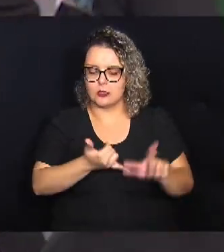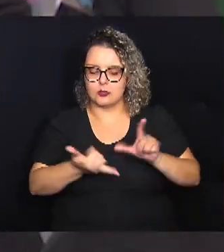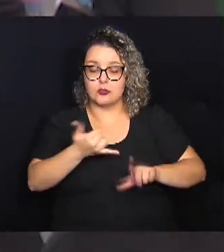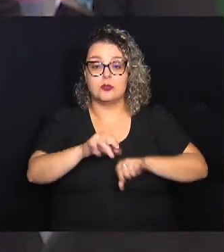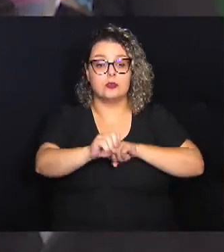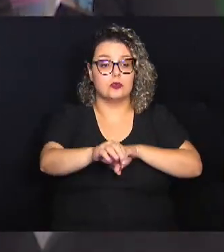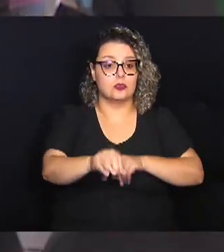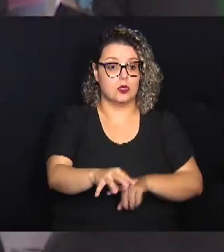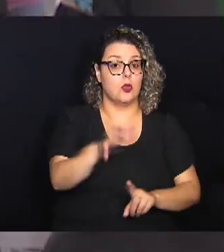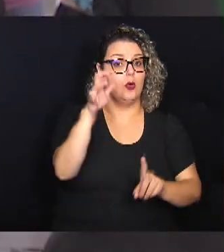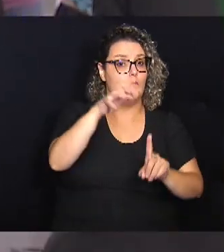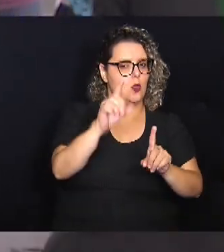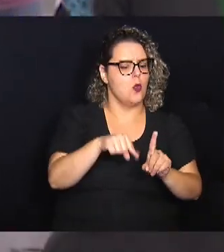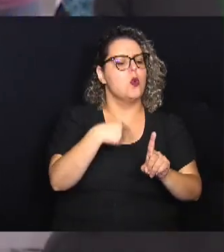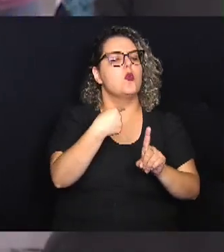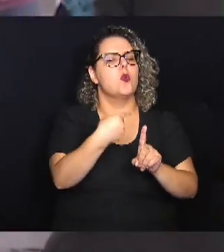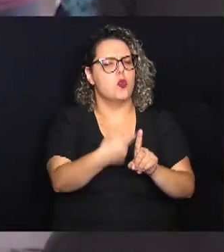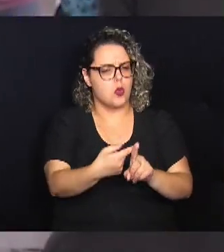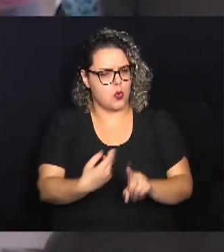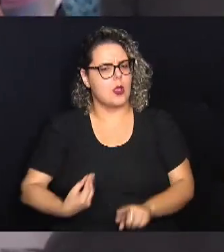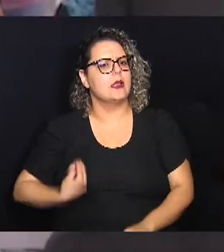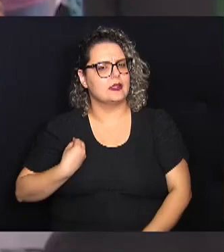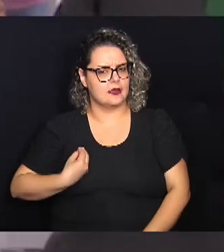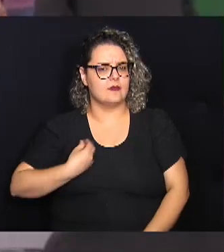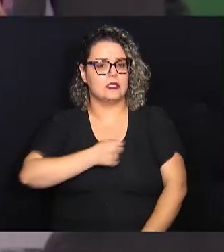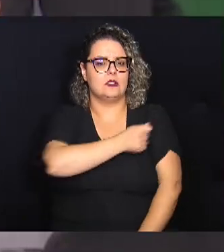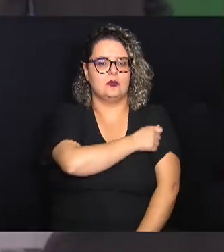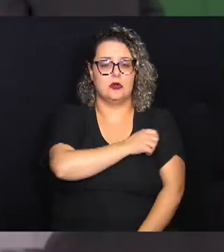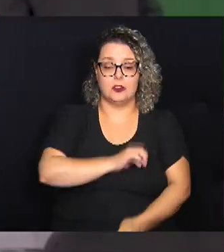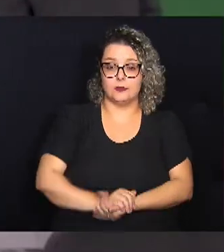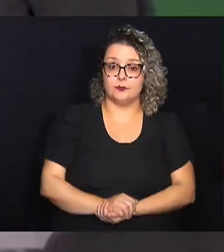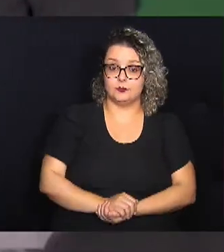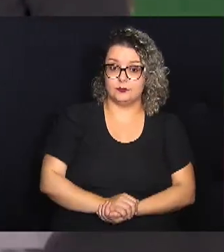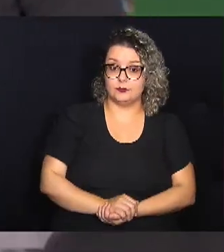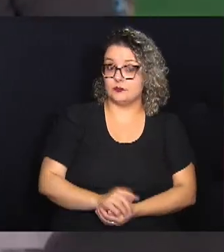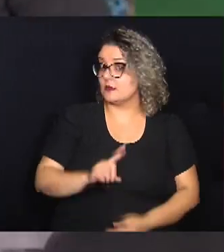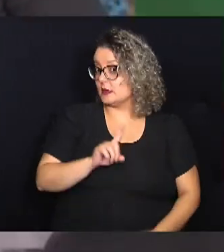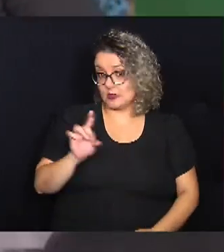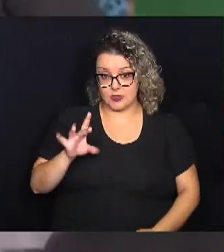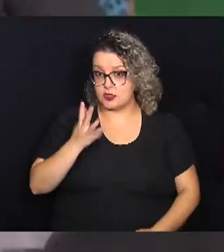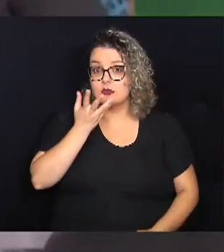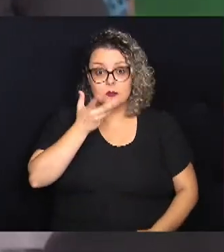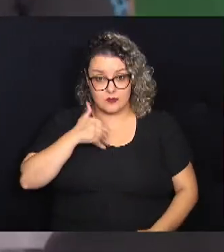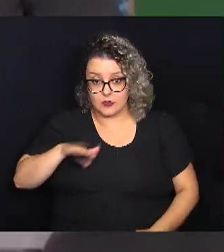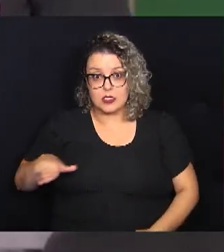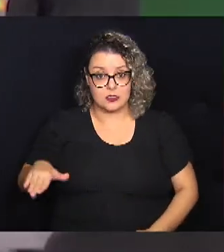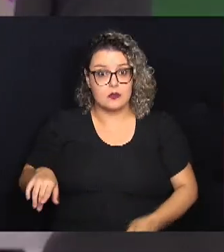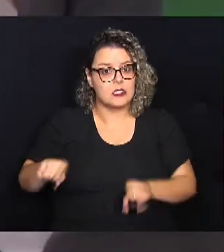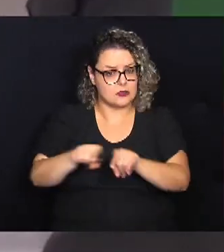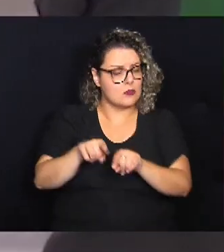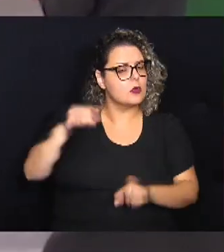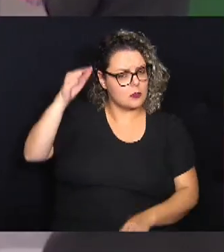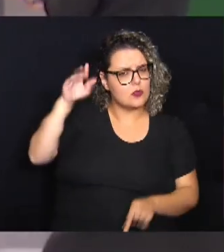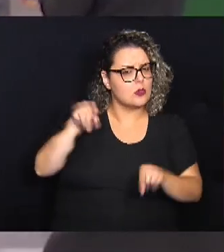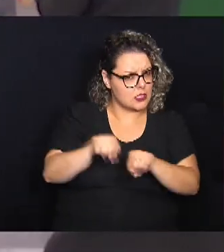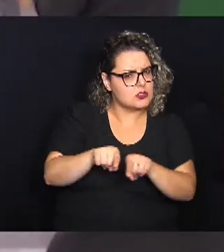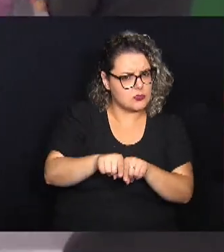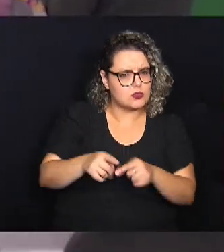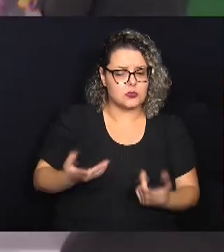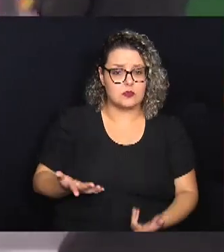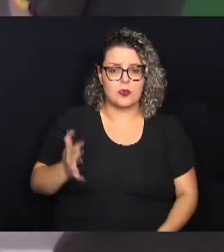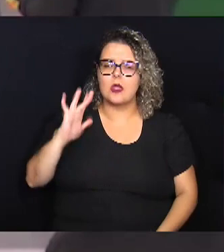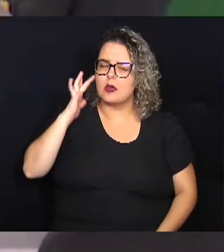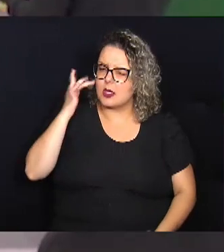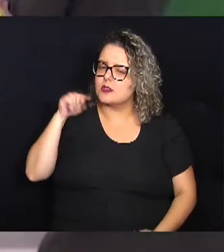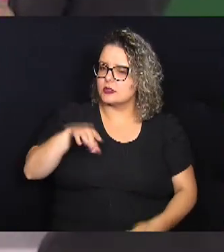um impacto positivo na vida do estudante. Não só para as crianças, para os adultos também. Eu acho que nesse curso a